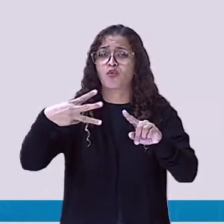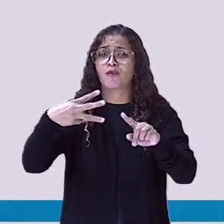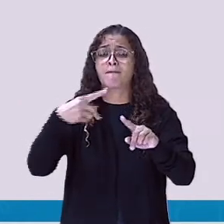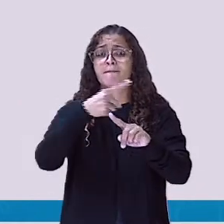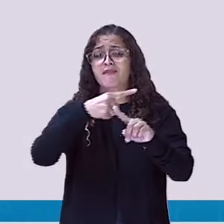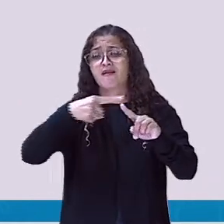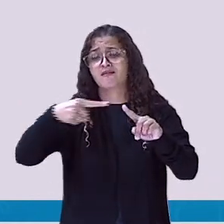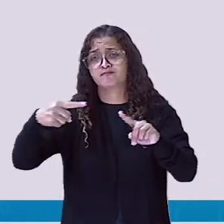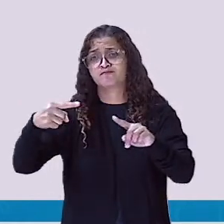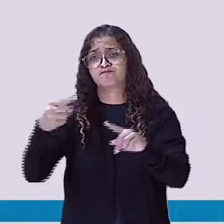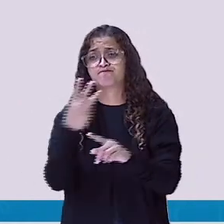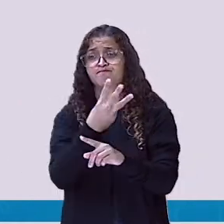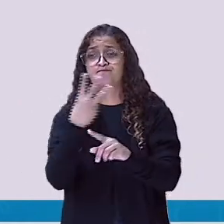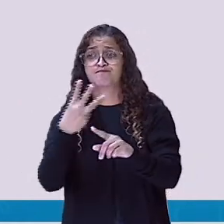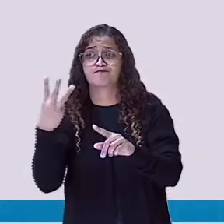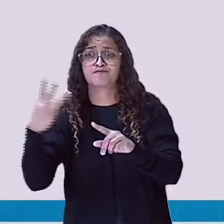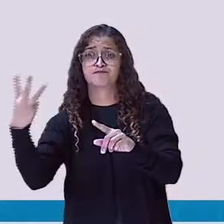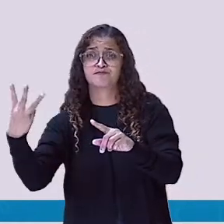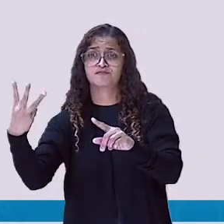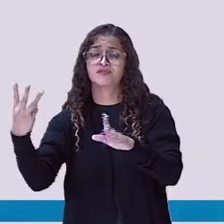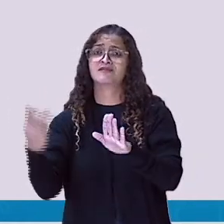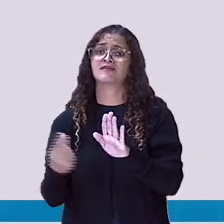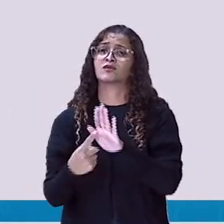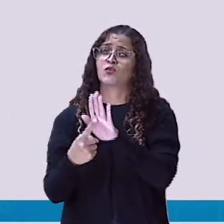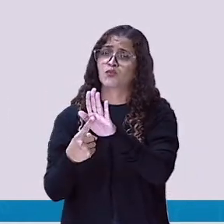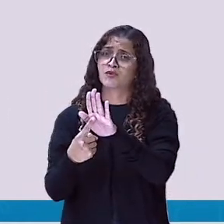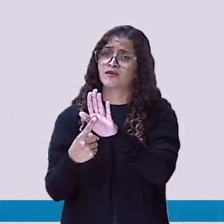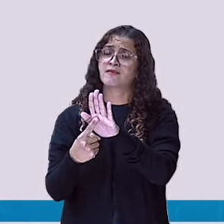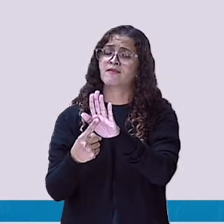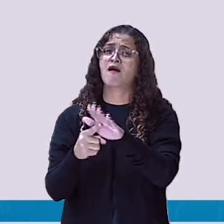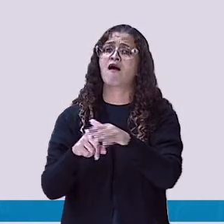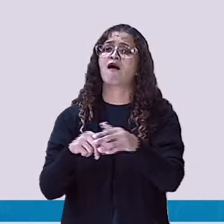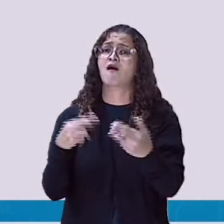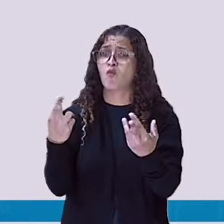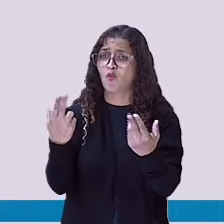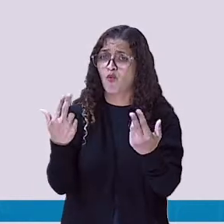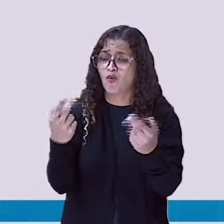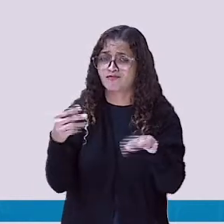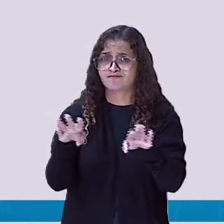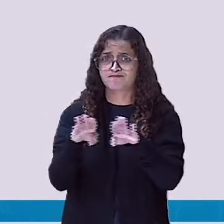mesmo resultado, o número 9, ok?